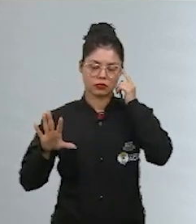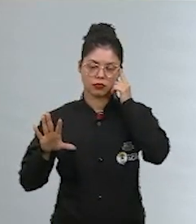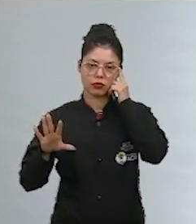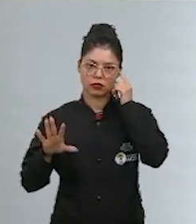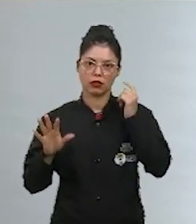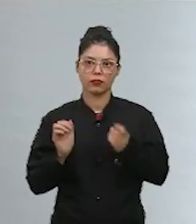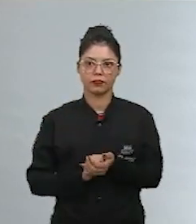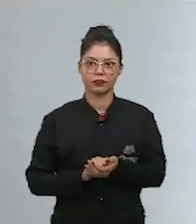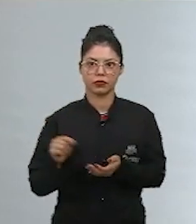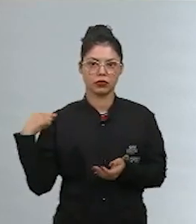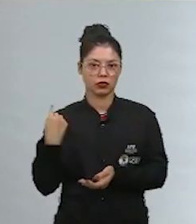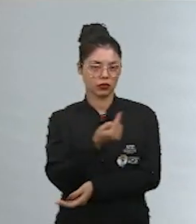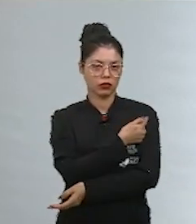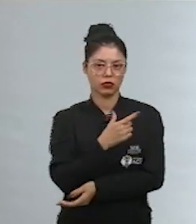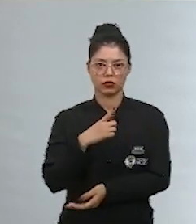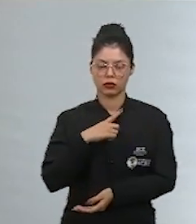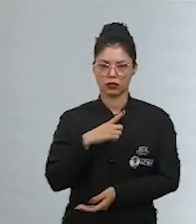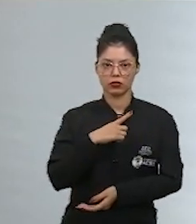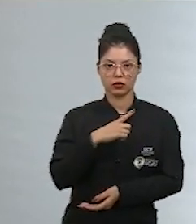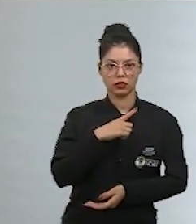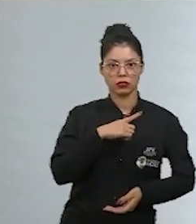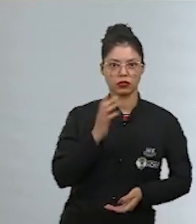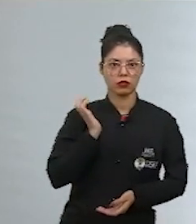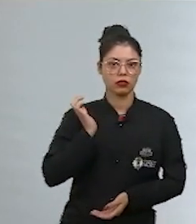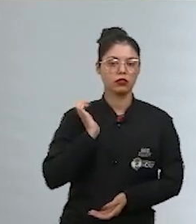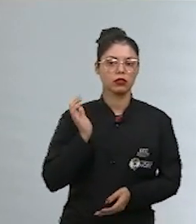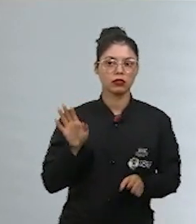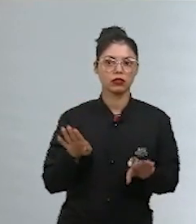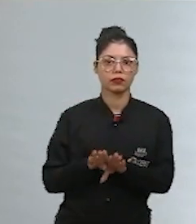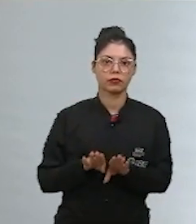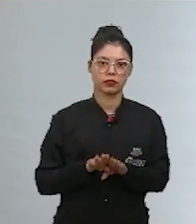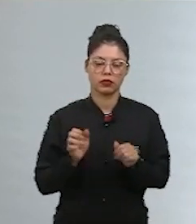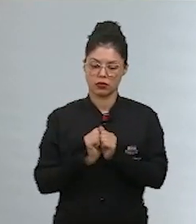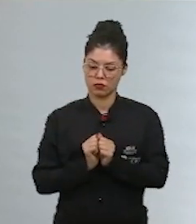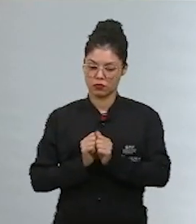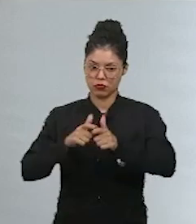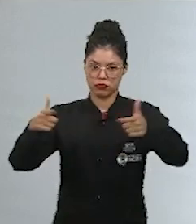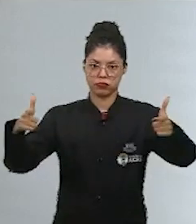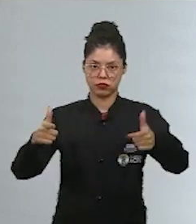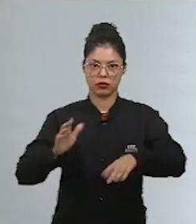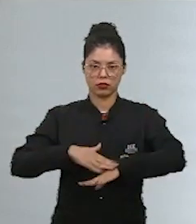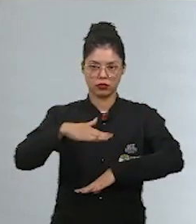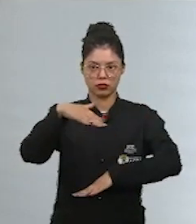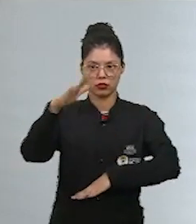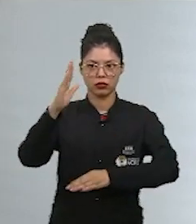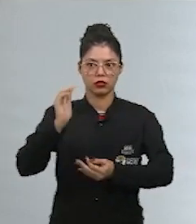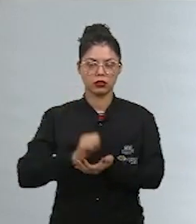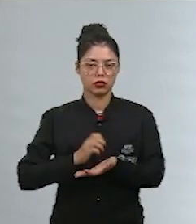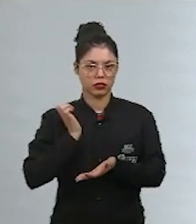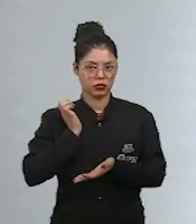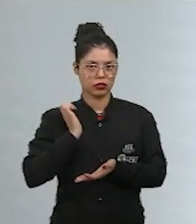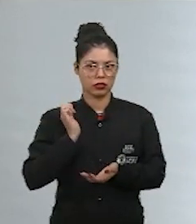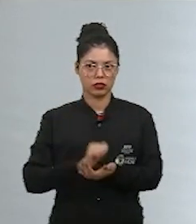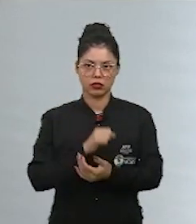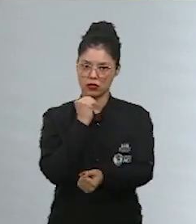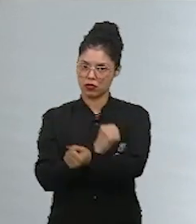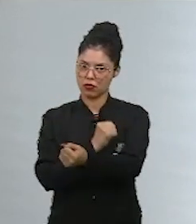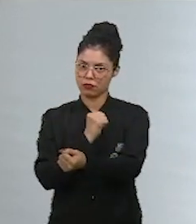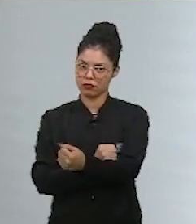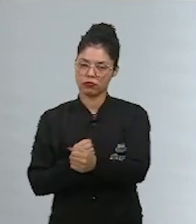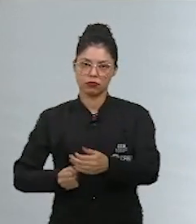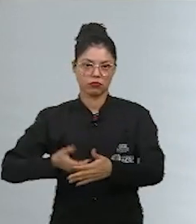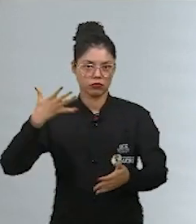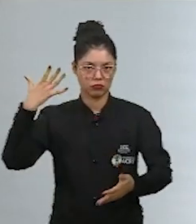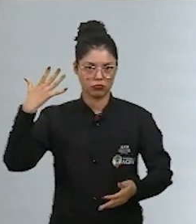Liberalidade é uma virtude que nós temos em relação às riquezas. Esbanjamento ou prodigalidade é o vício por